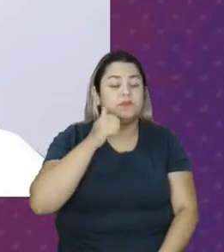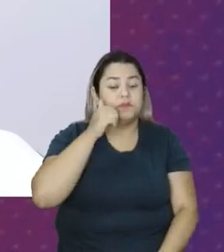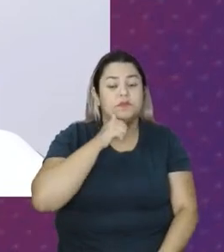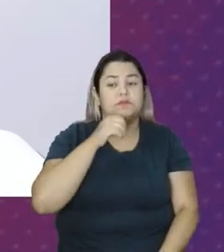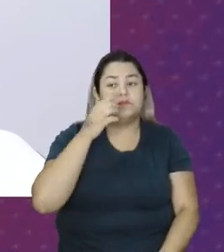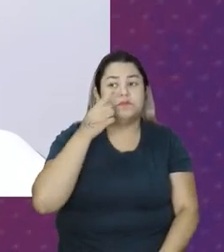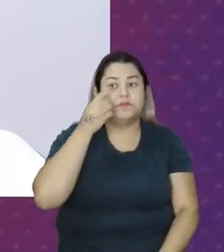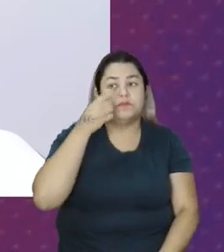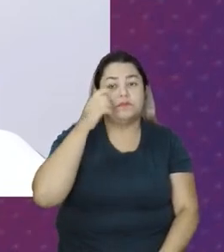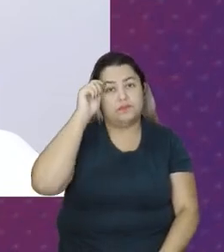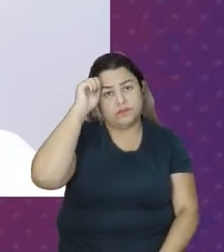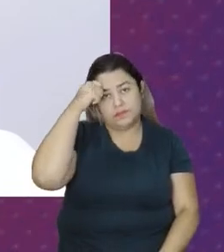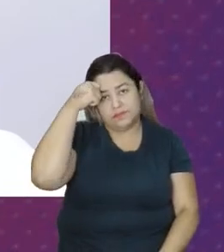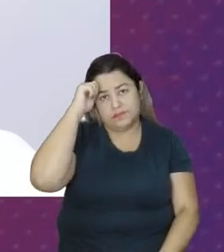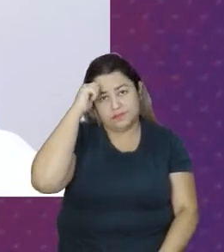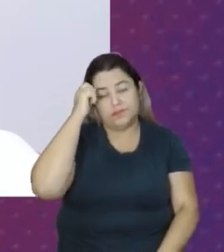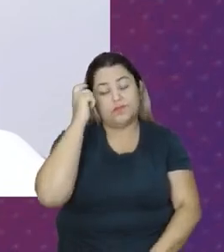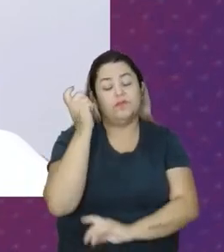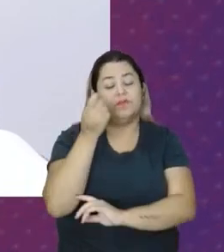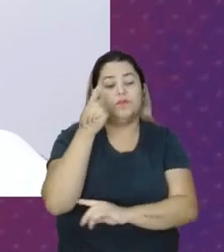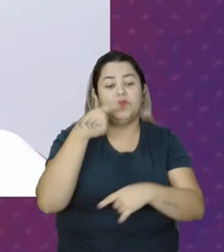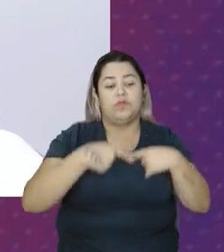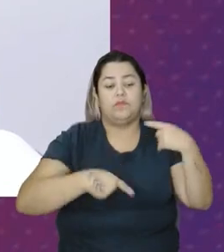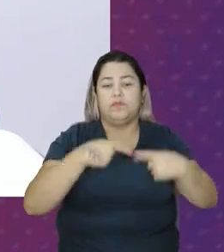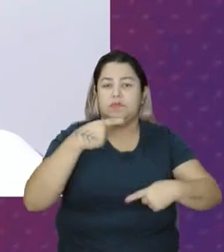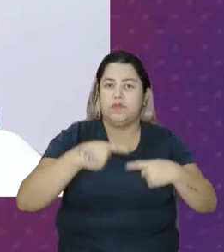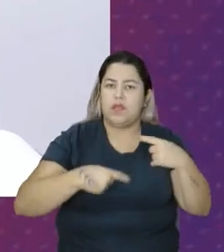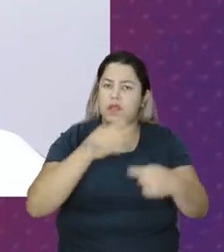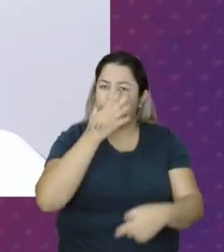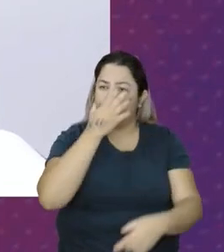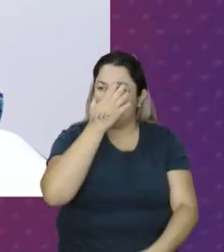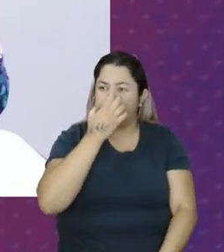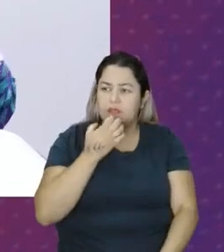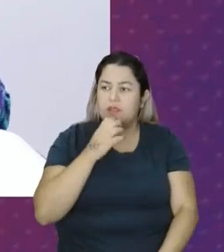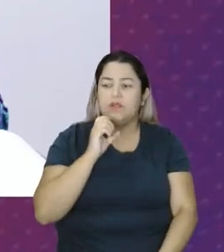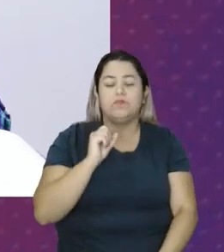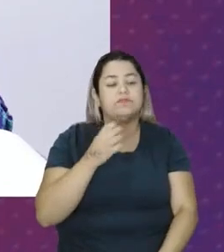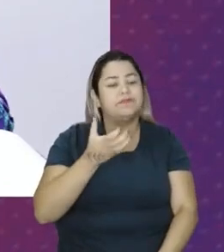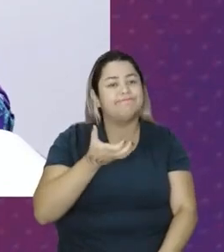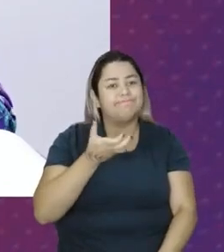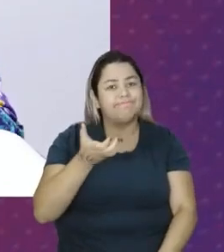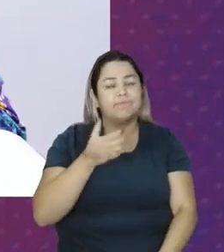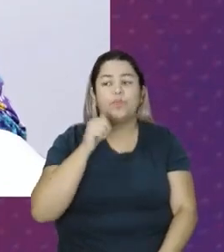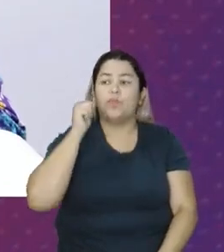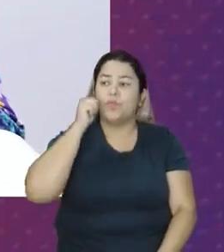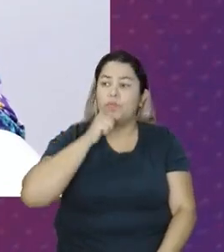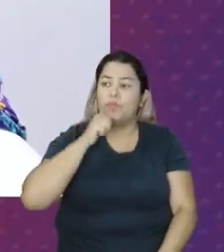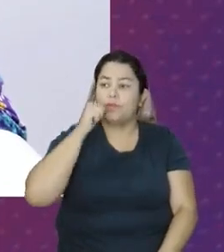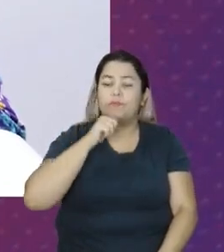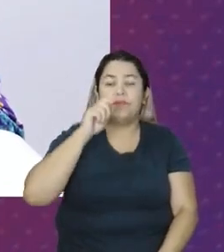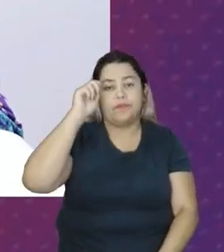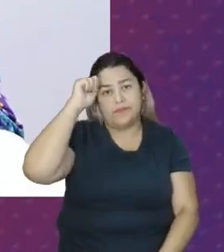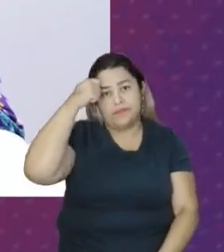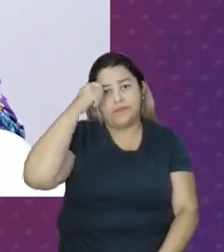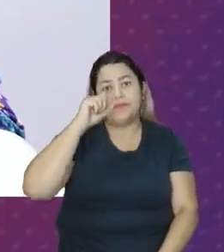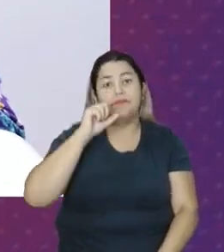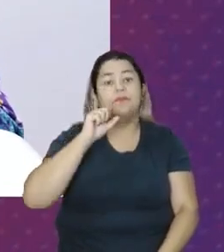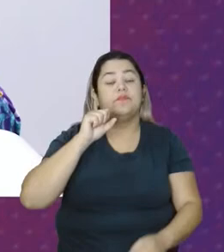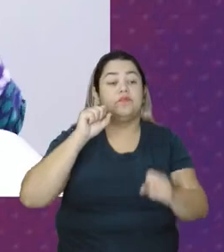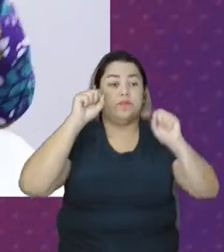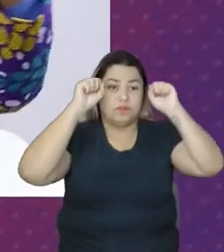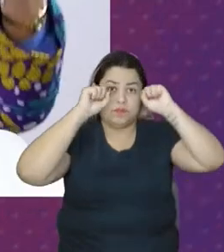tenho puxado no Rio Grande do Sul um debate sério sobre queremos mulheres negras no Supremo Tribunal